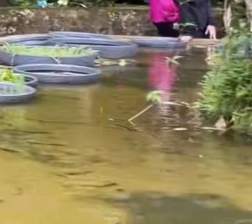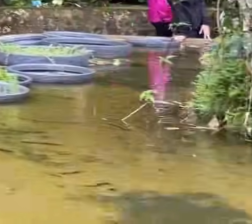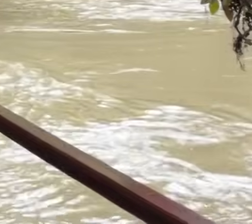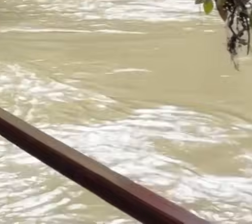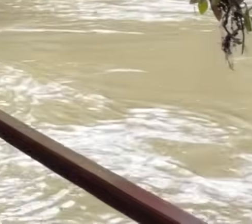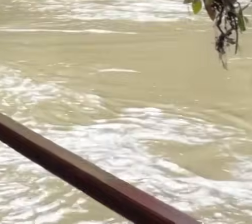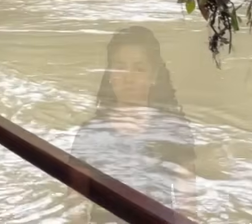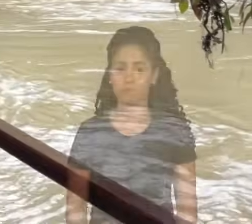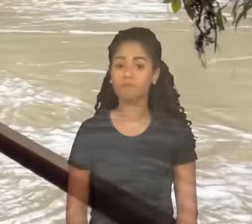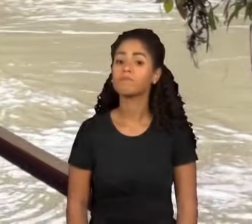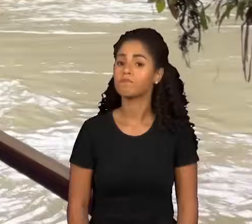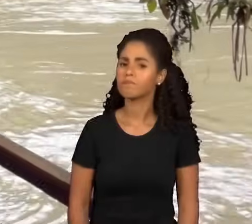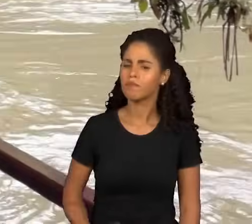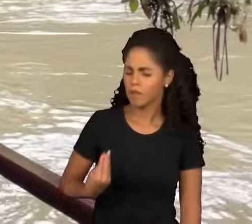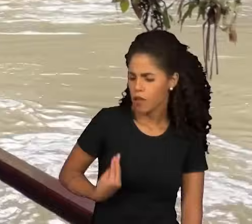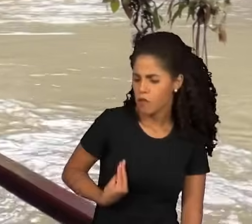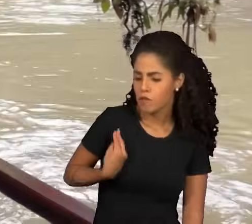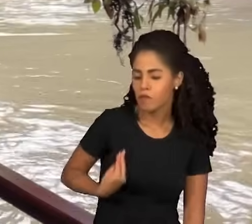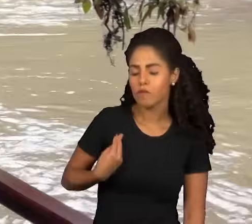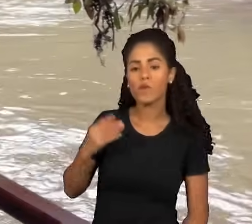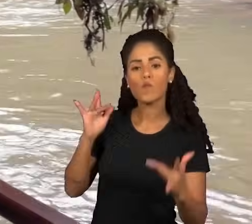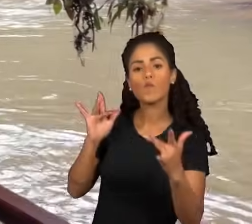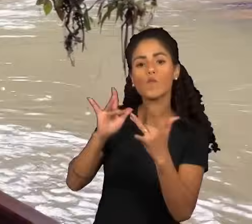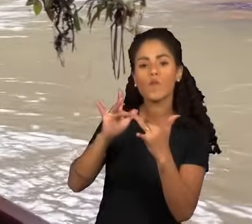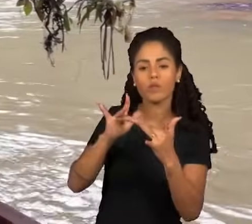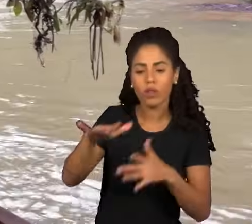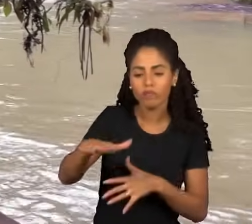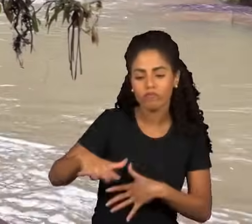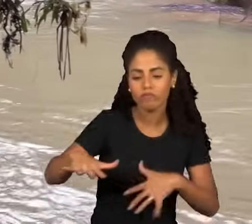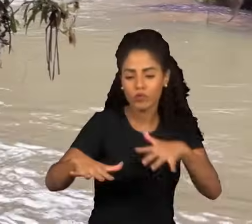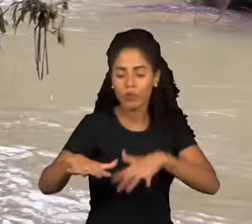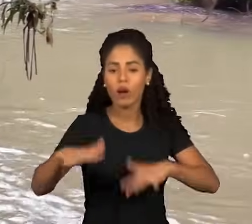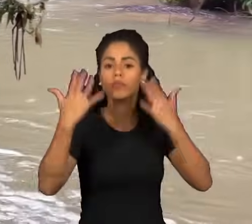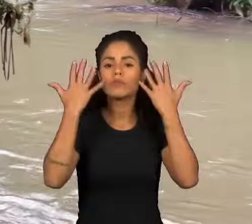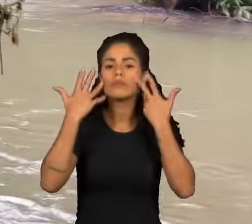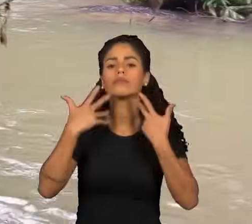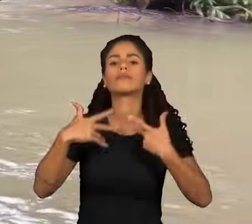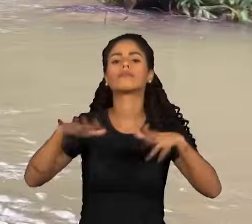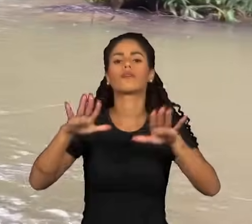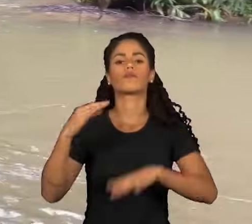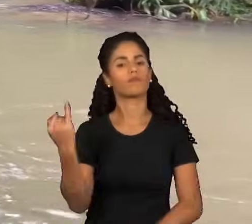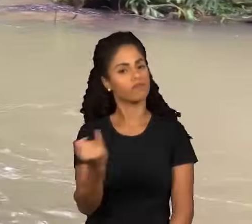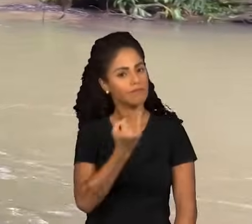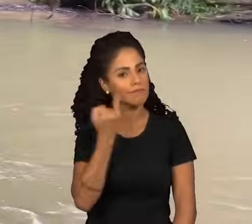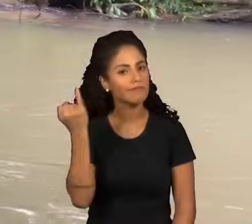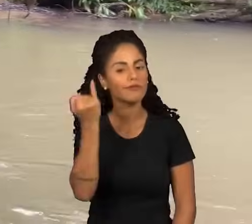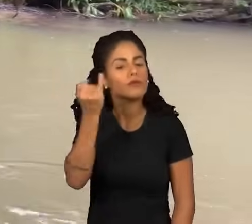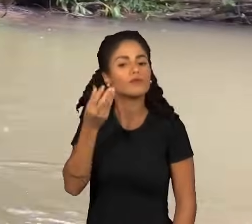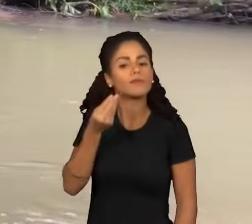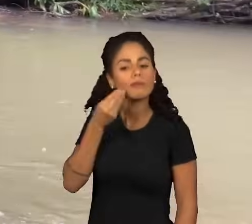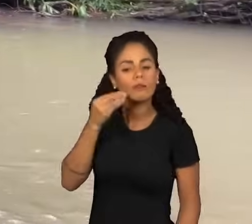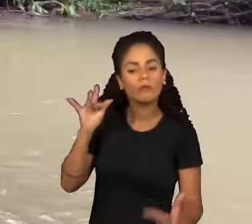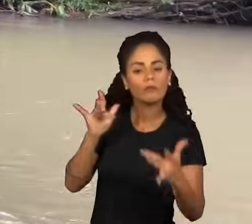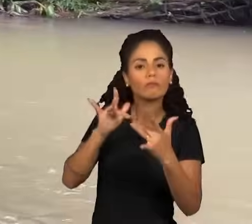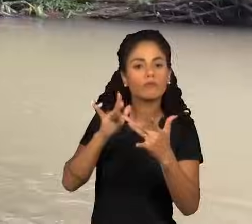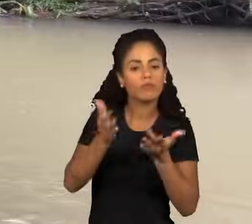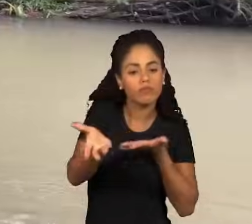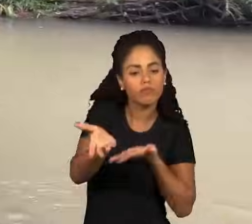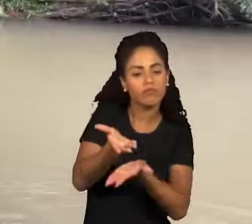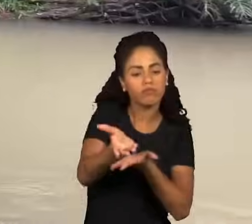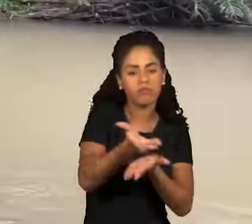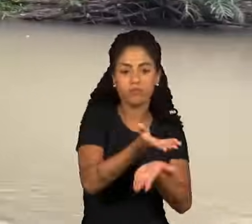As chamadas vivências, com incursões nos ambientes naturais, são essenciais para tentar envolver os participantes